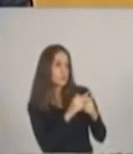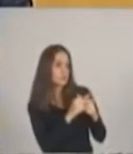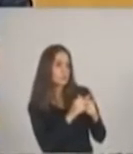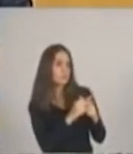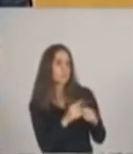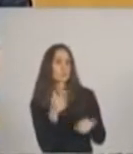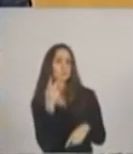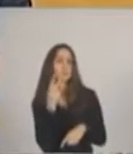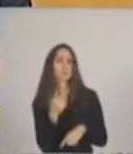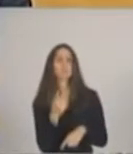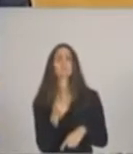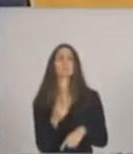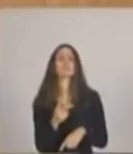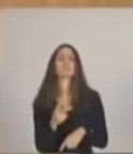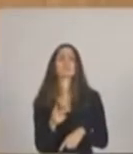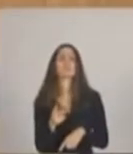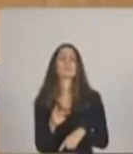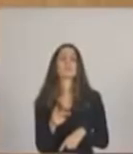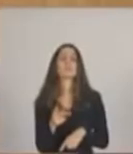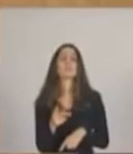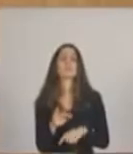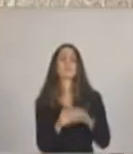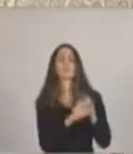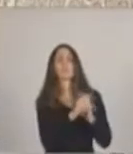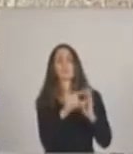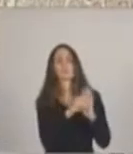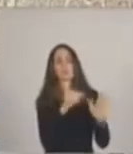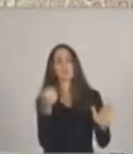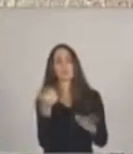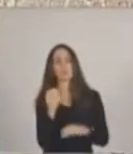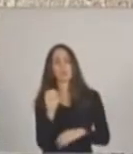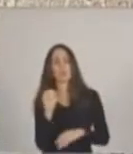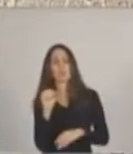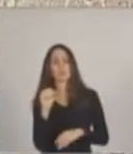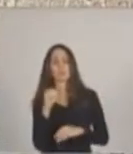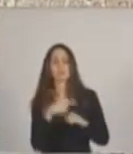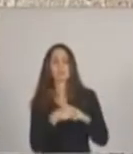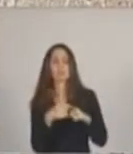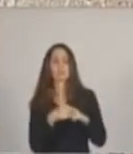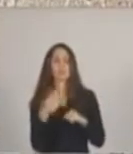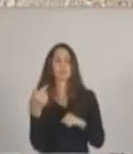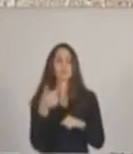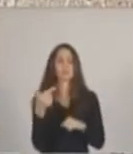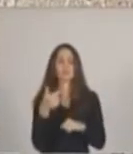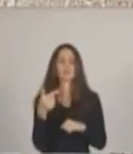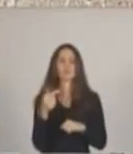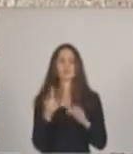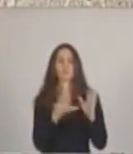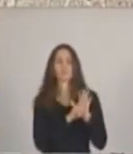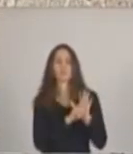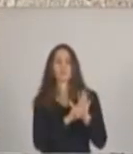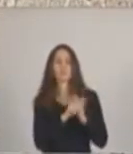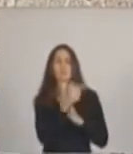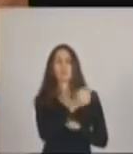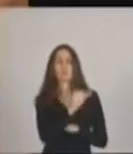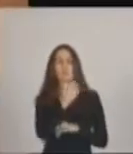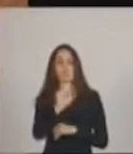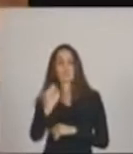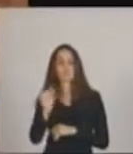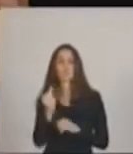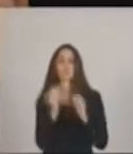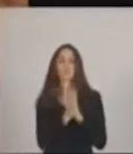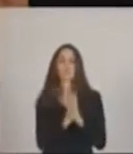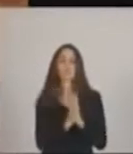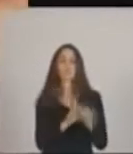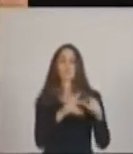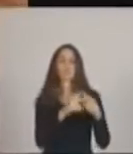falei que era o parágrafo 10 do artigo 2º da lei número 788, por gentileza, é o